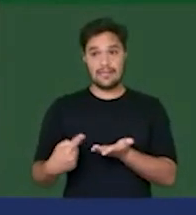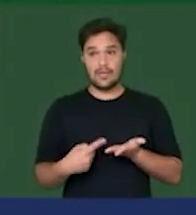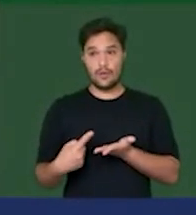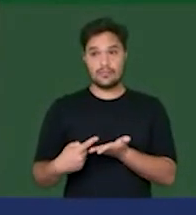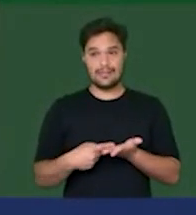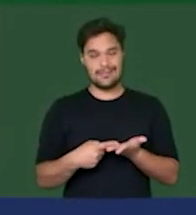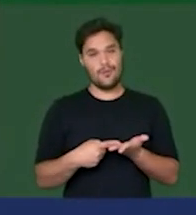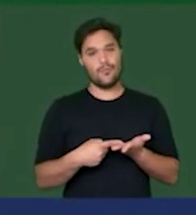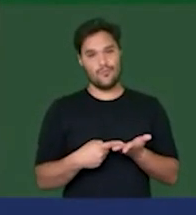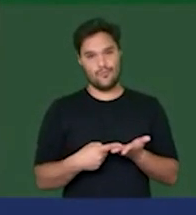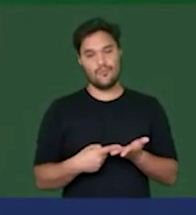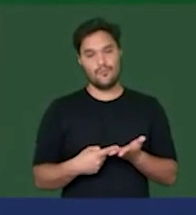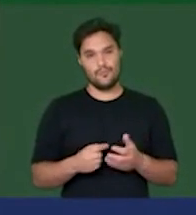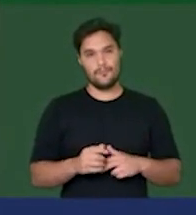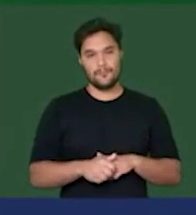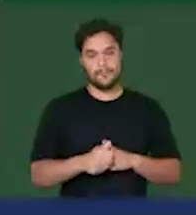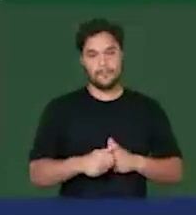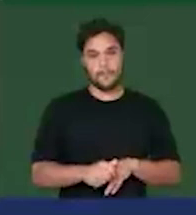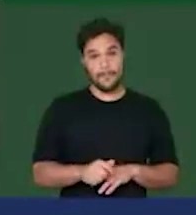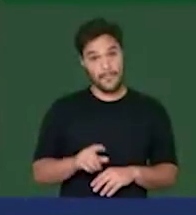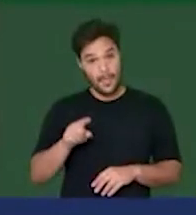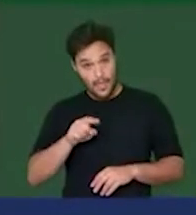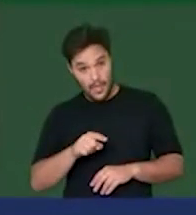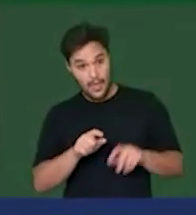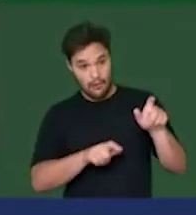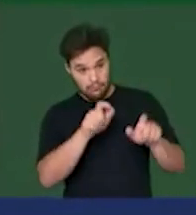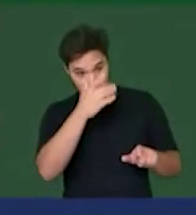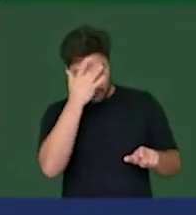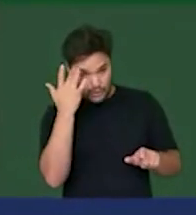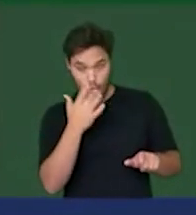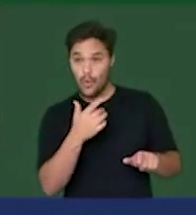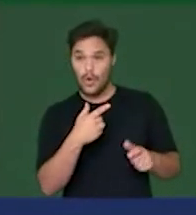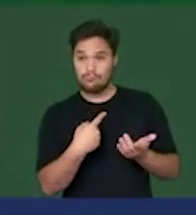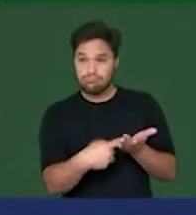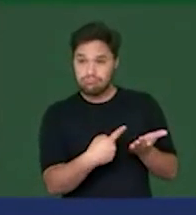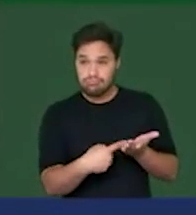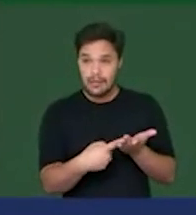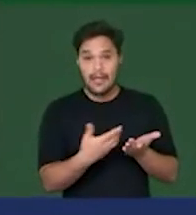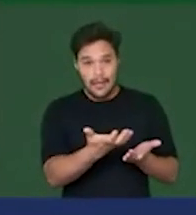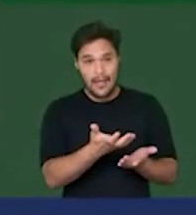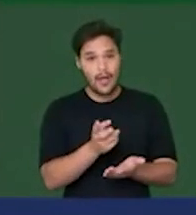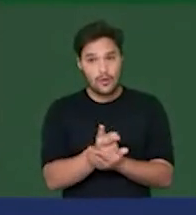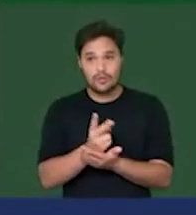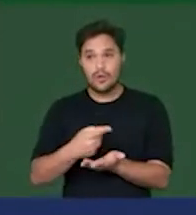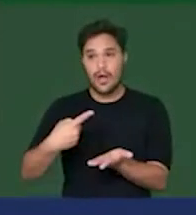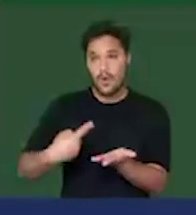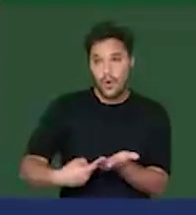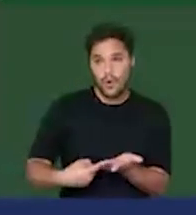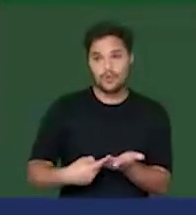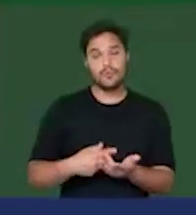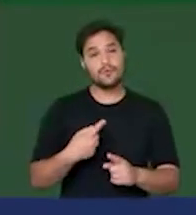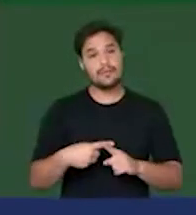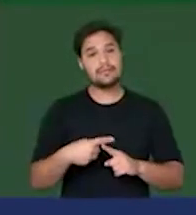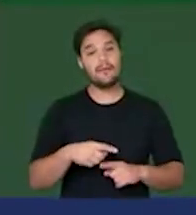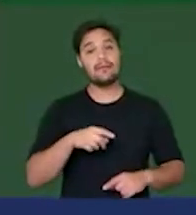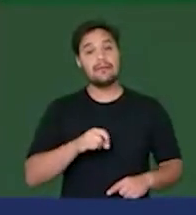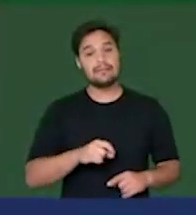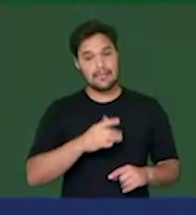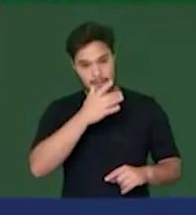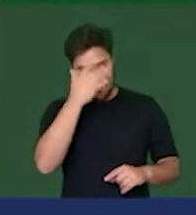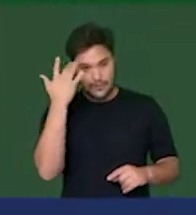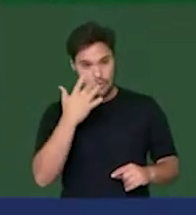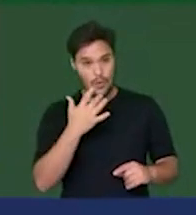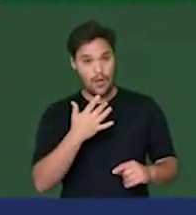negociação coletiva. Os próprios trabalhadores quiseram firmar esse acordo e querem firmar agora, porque sabem que é pior para os seus